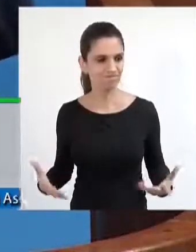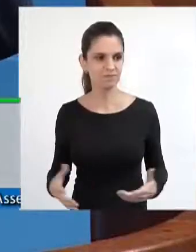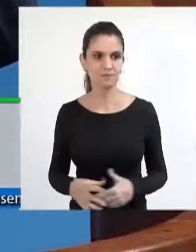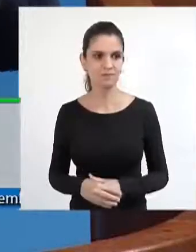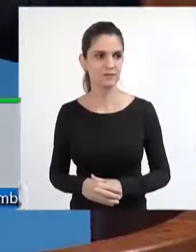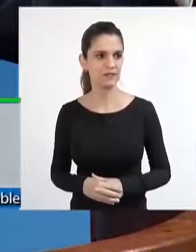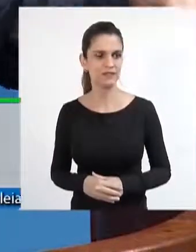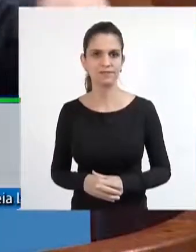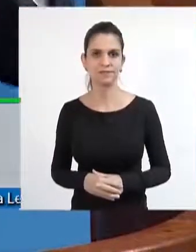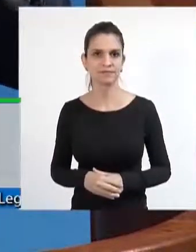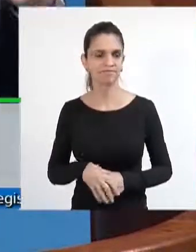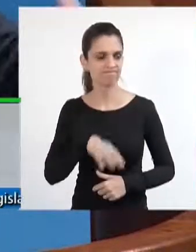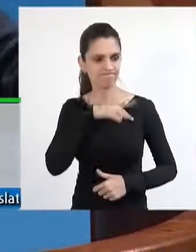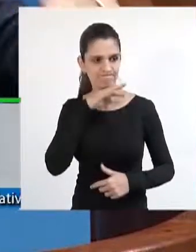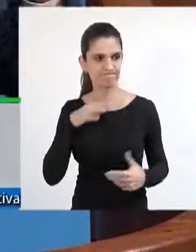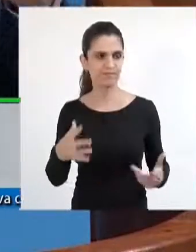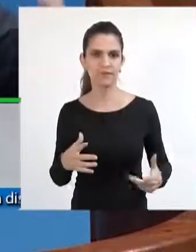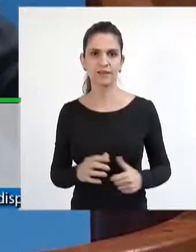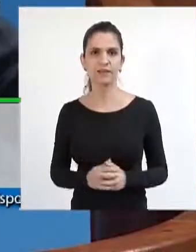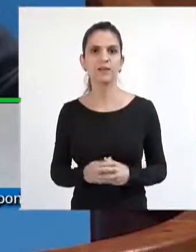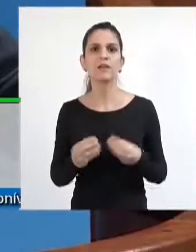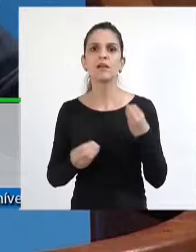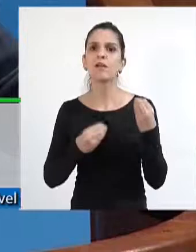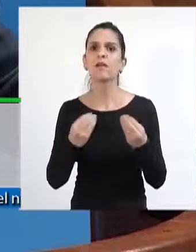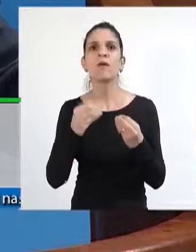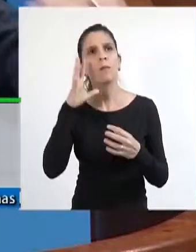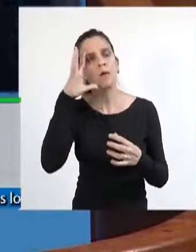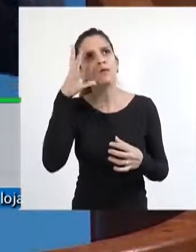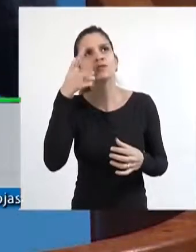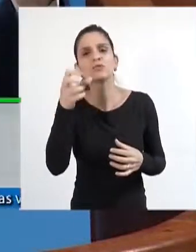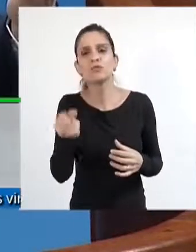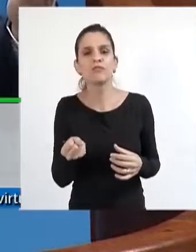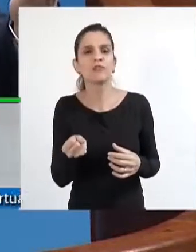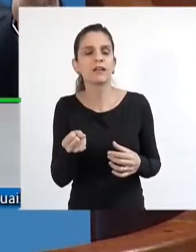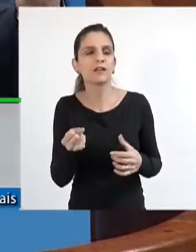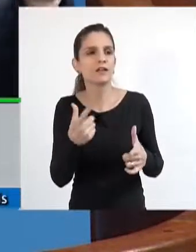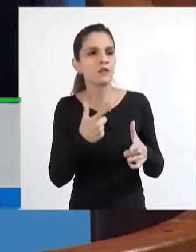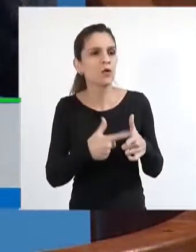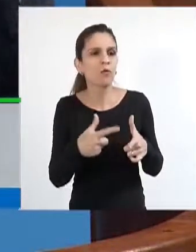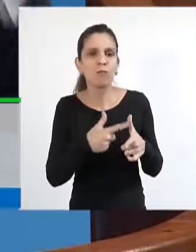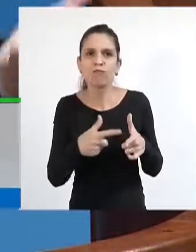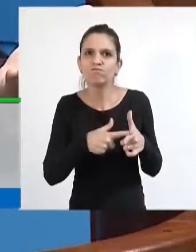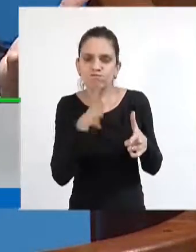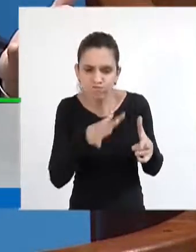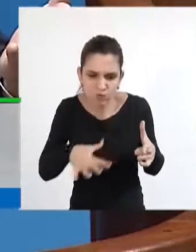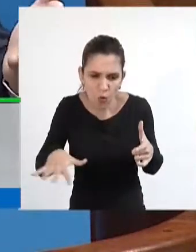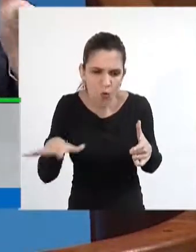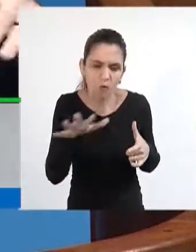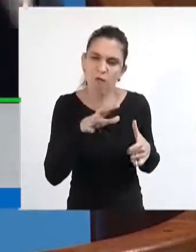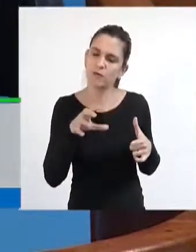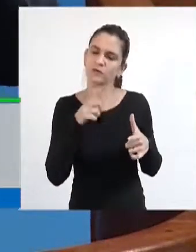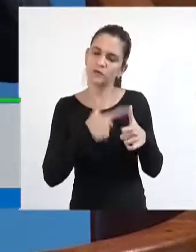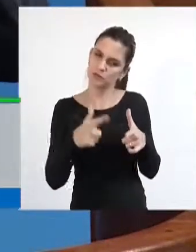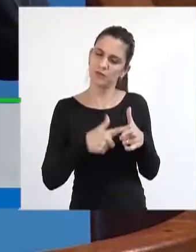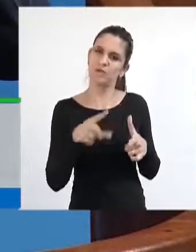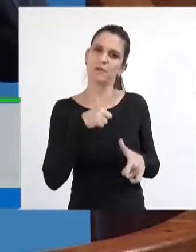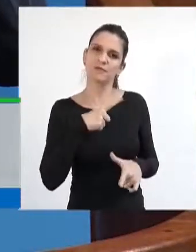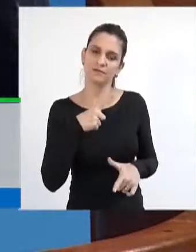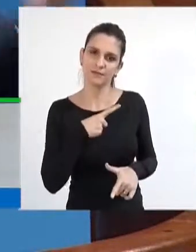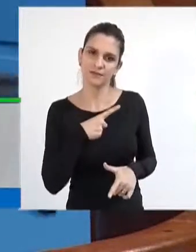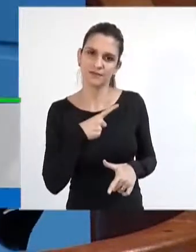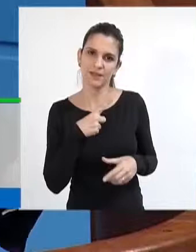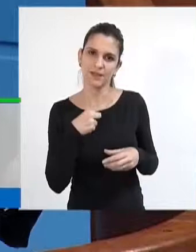vai resolver todos os problemas da nação. E nós já ouvimos essa cantilena, nós já